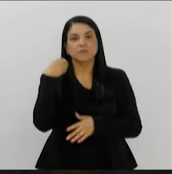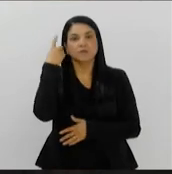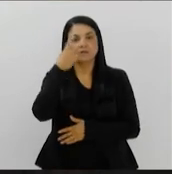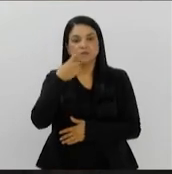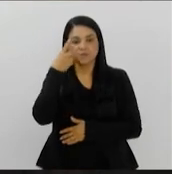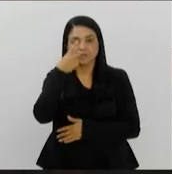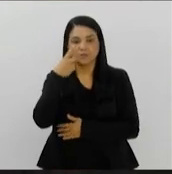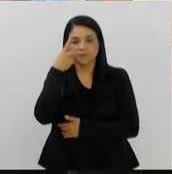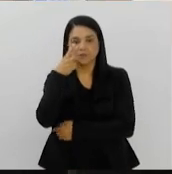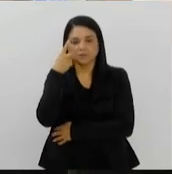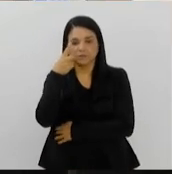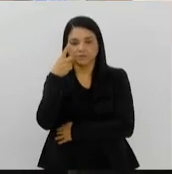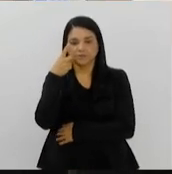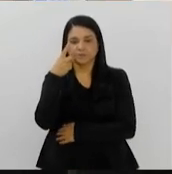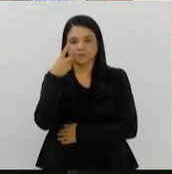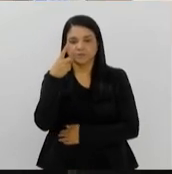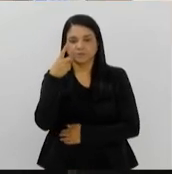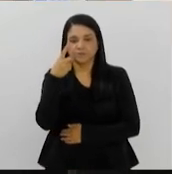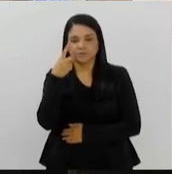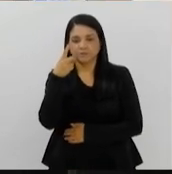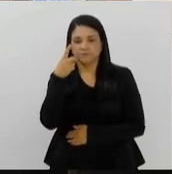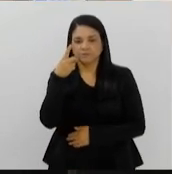deputado...